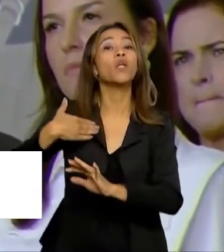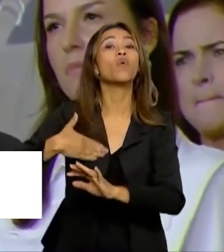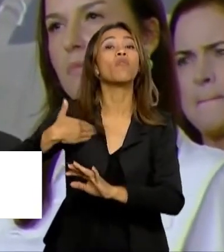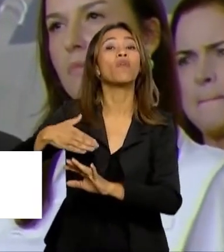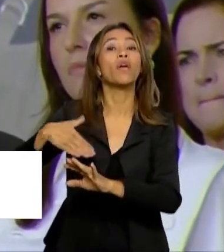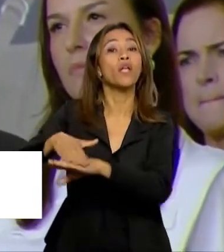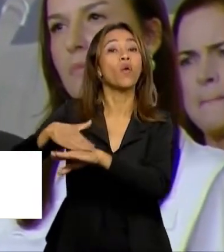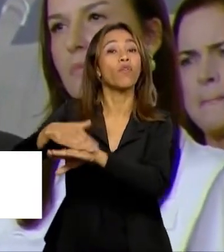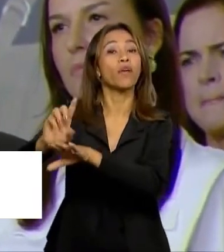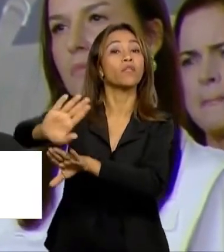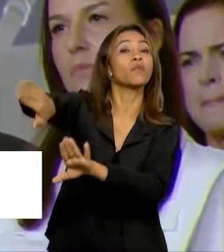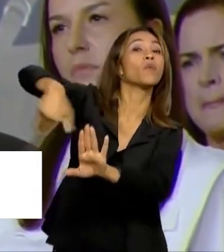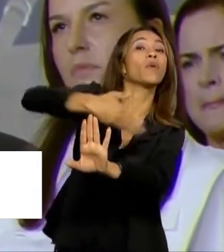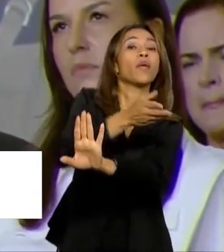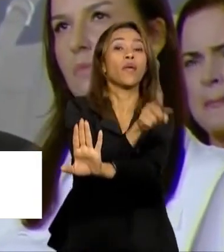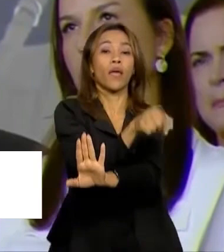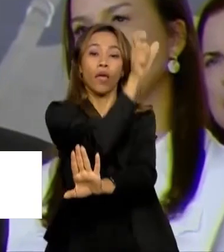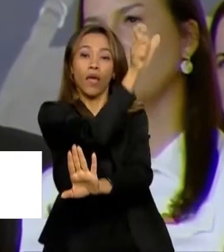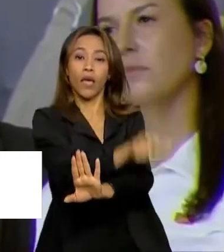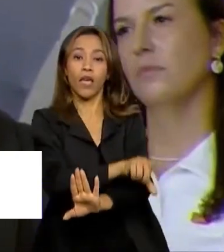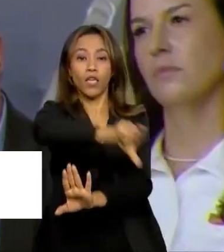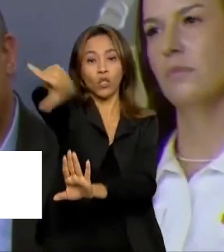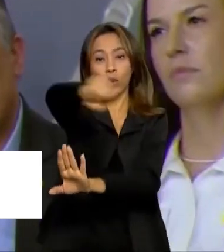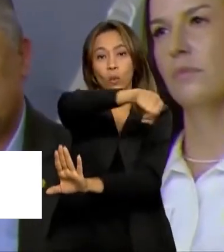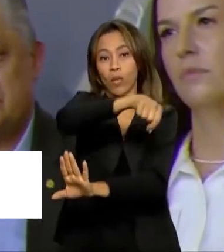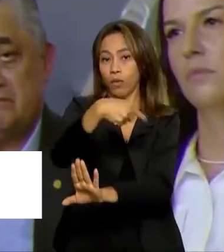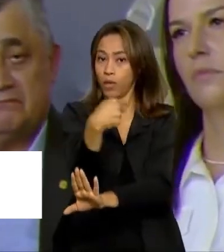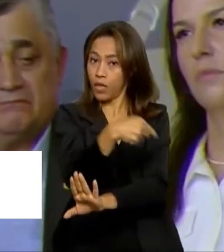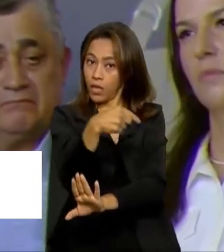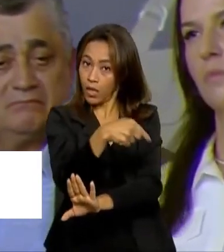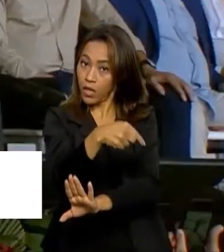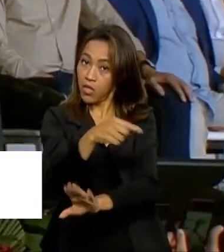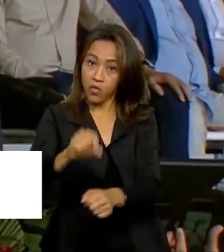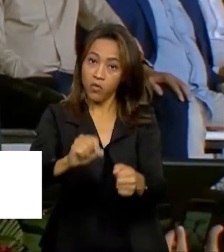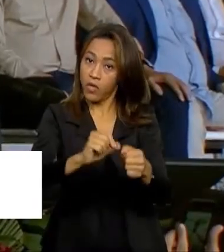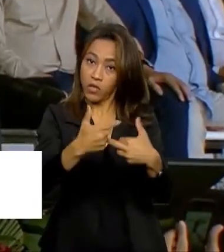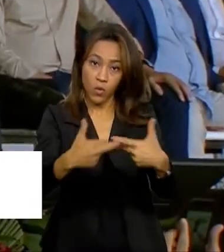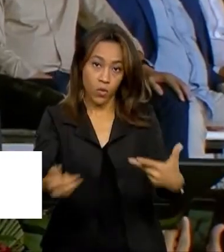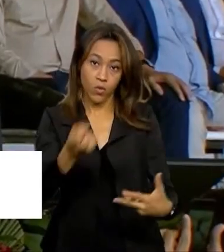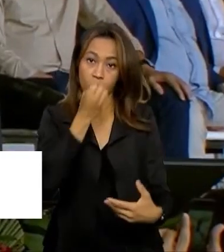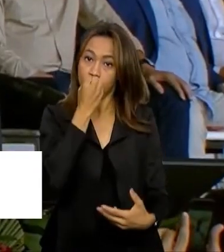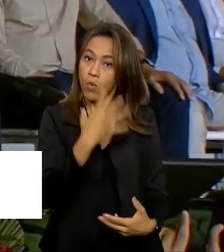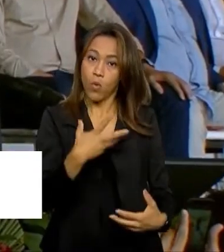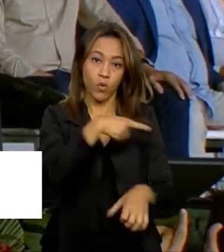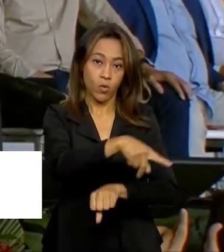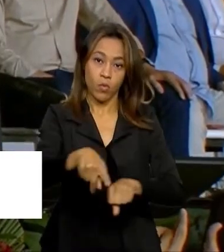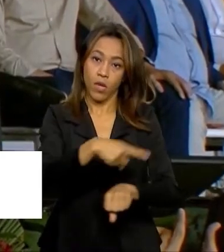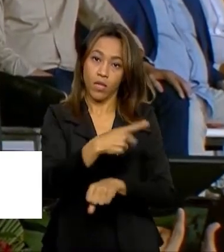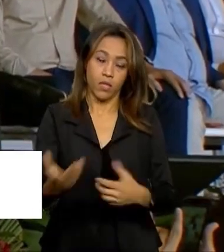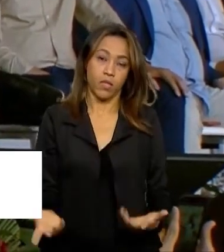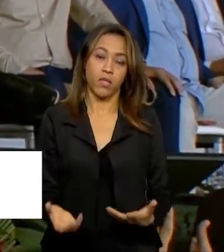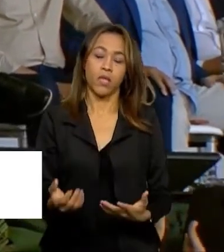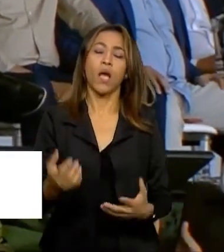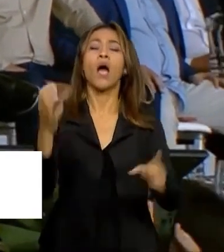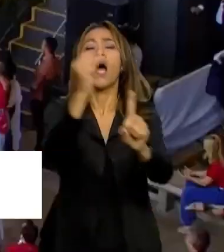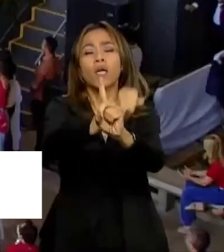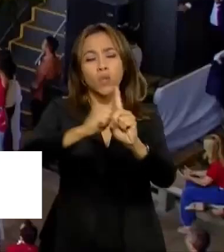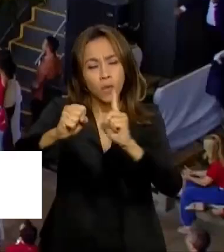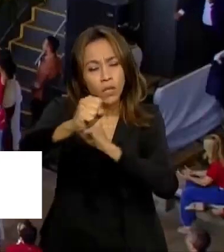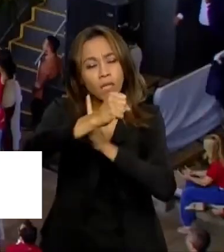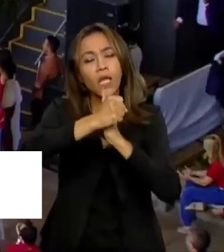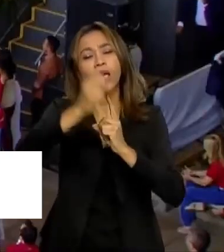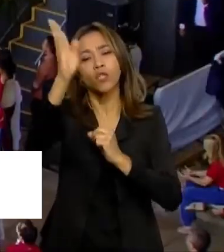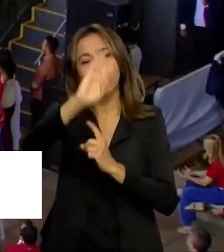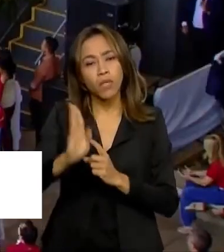indicou. E quem o indicou não fez coisas boas nesse país. A sociedade brasileira vai descobrir